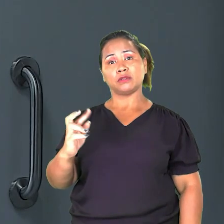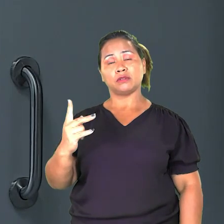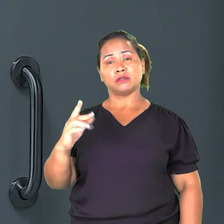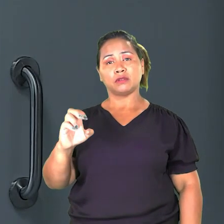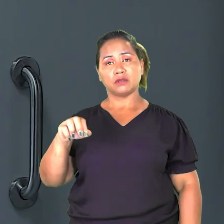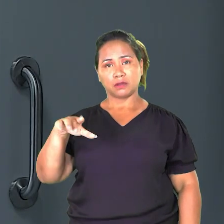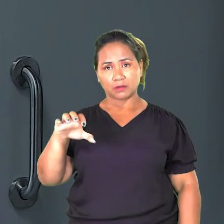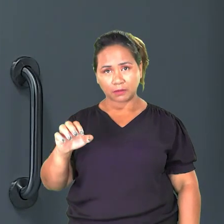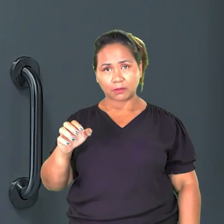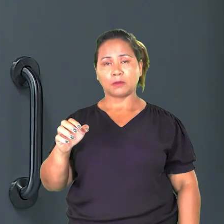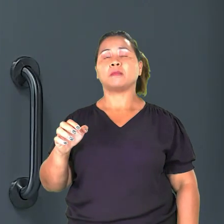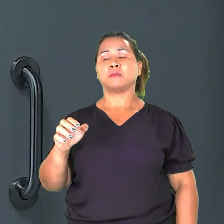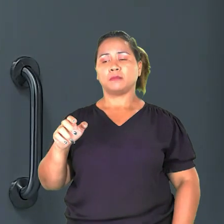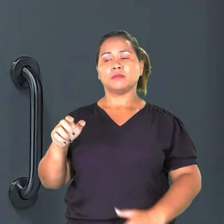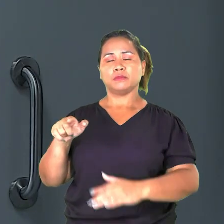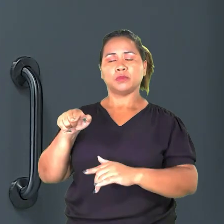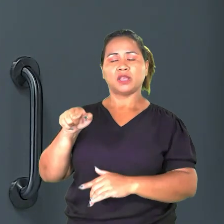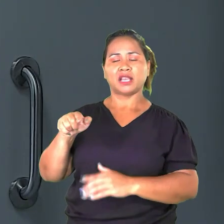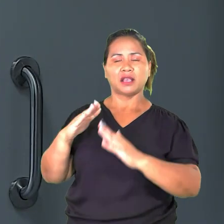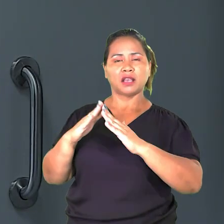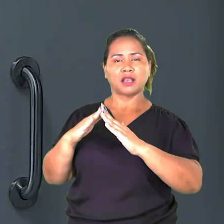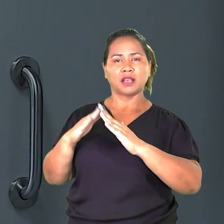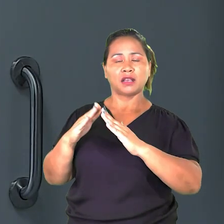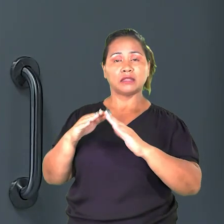A Casa Guilherme de Almeida era algo